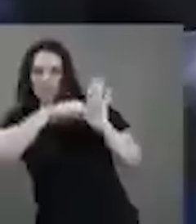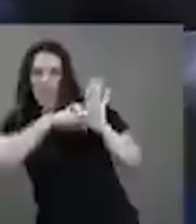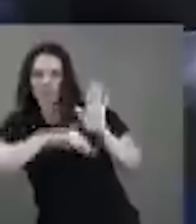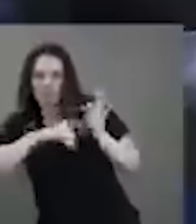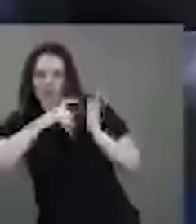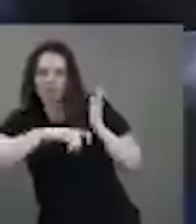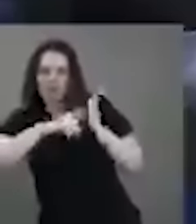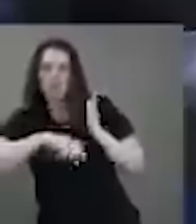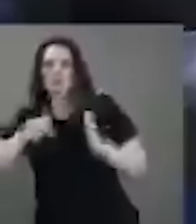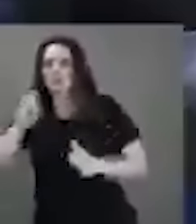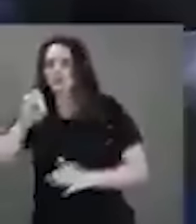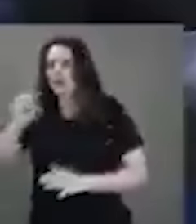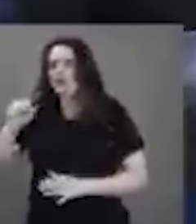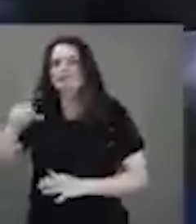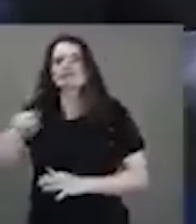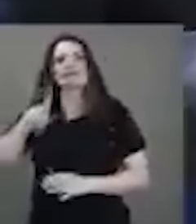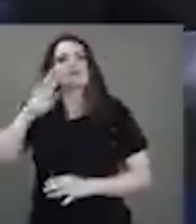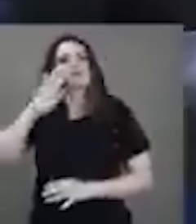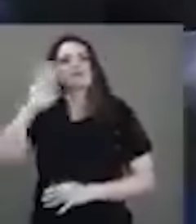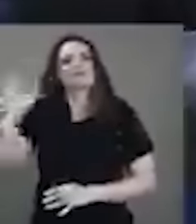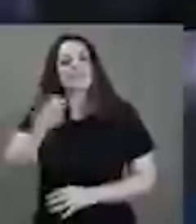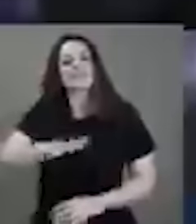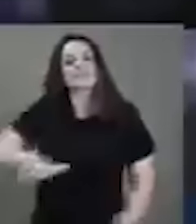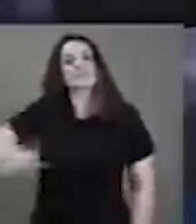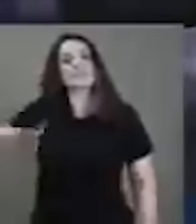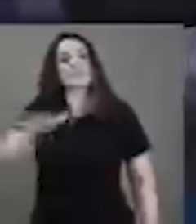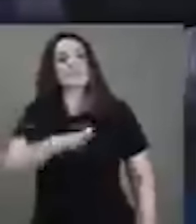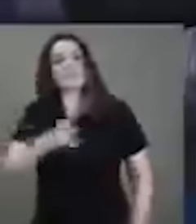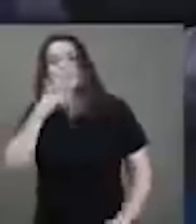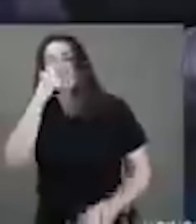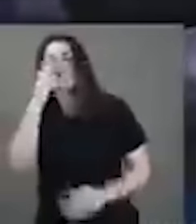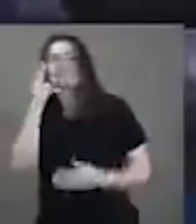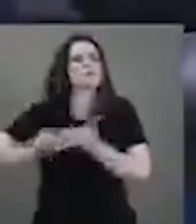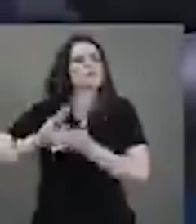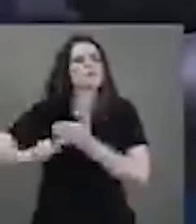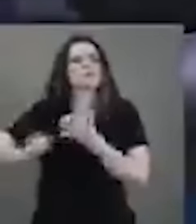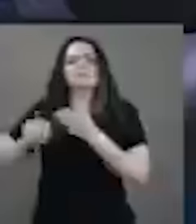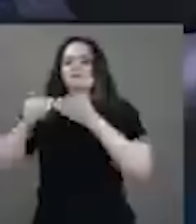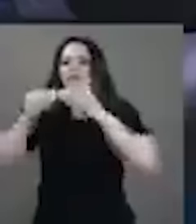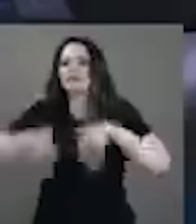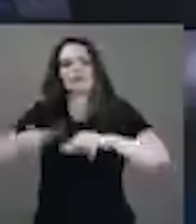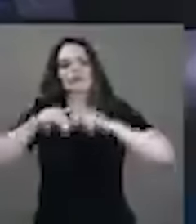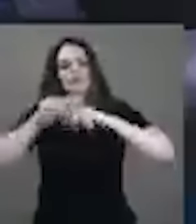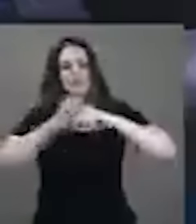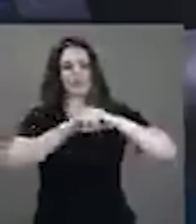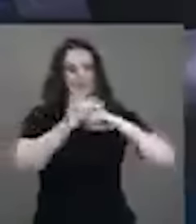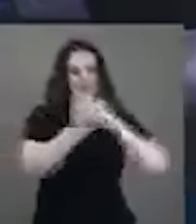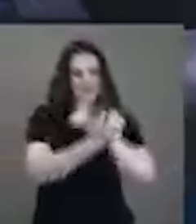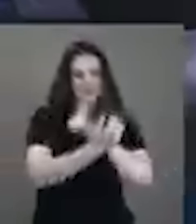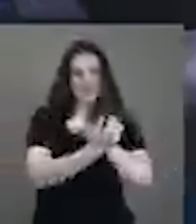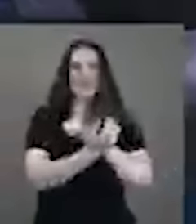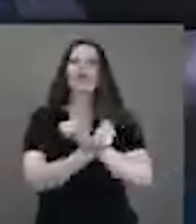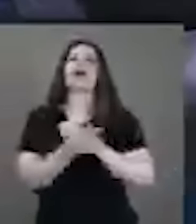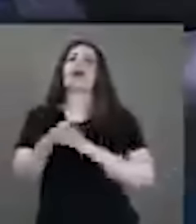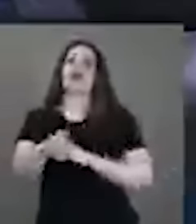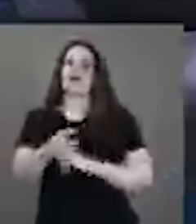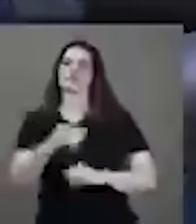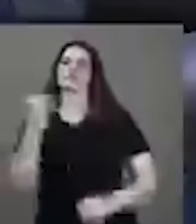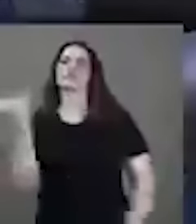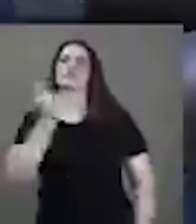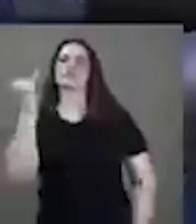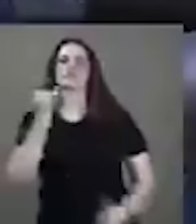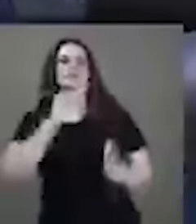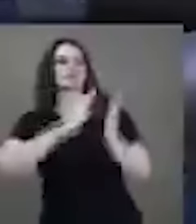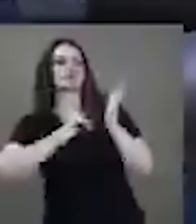essencial para milhões de empregos de um setor devastado pela pandemia, se sustentam, não podem retroceder sem